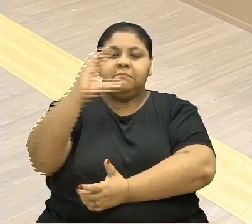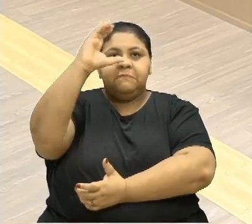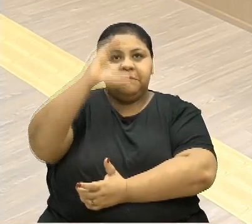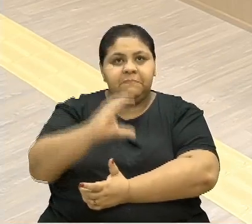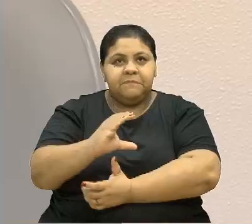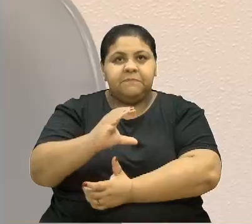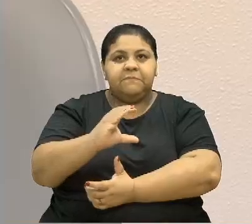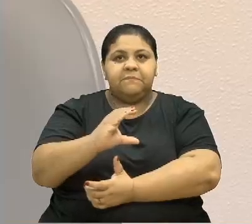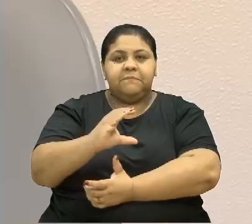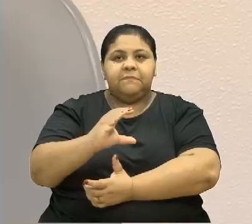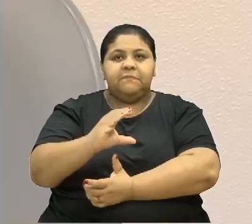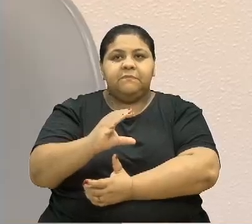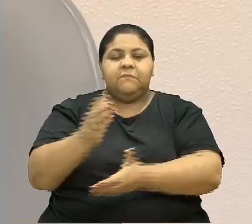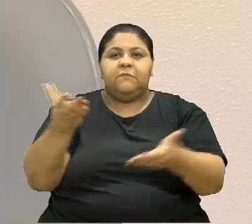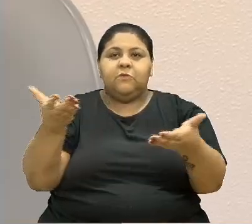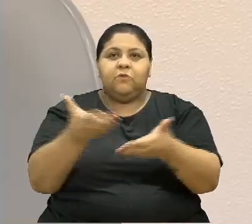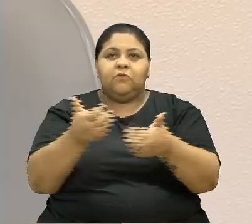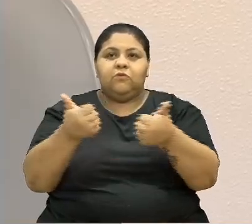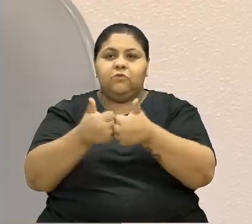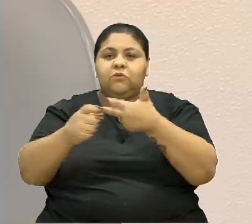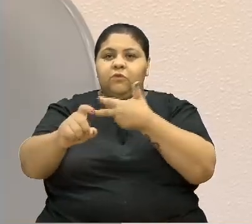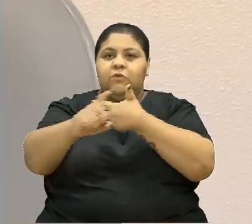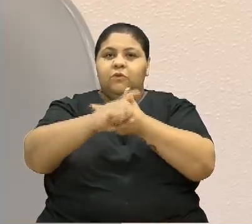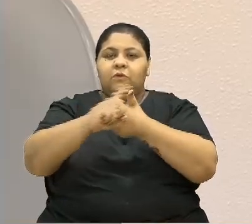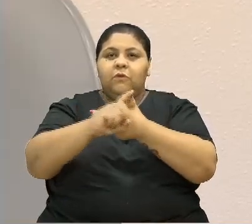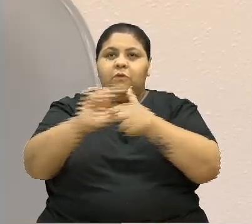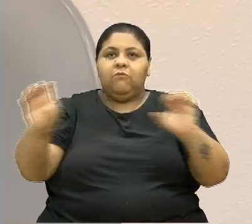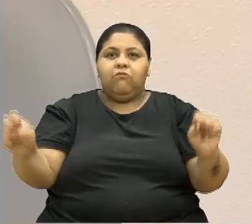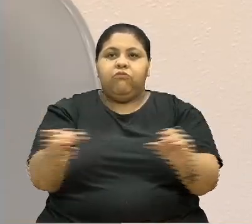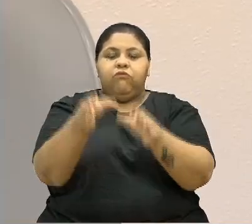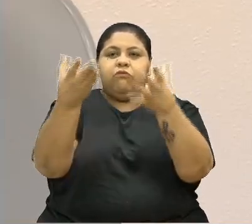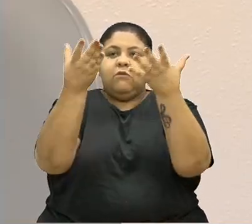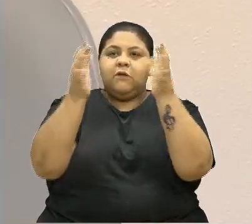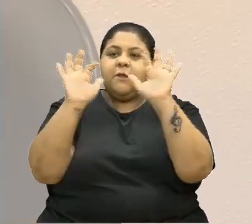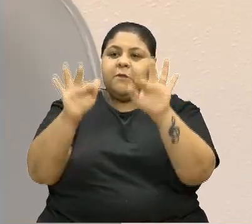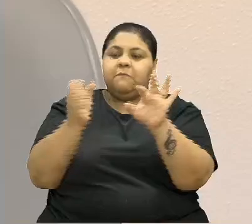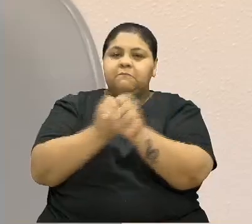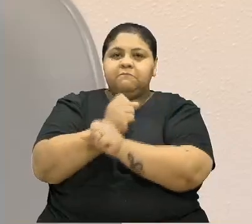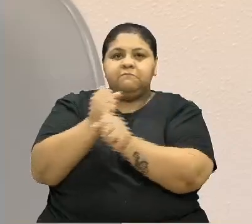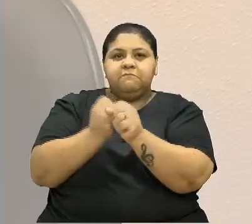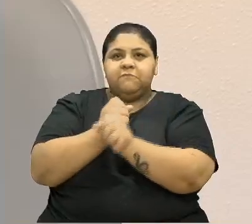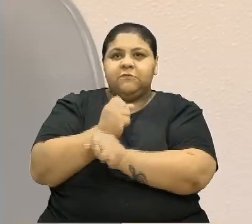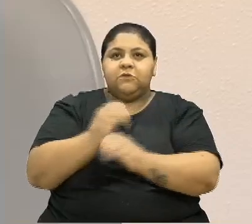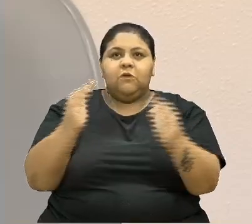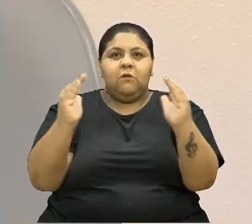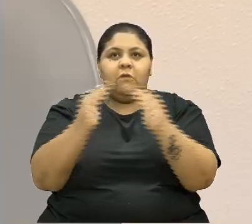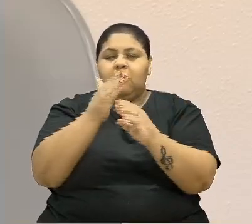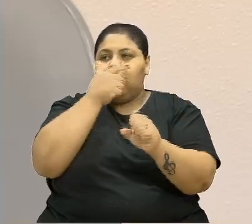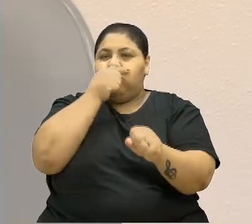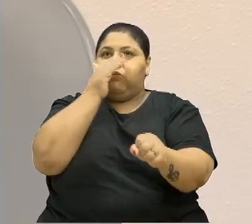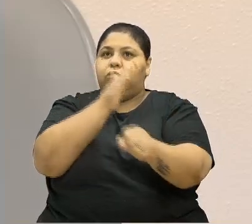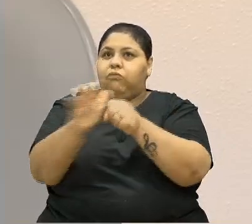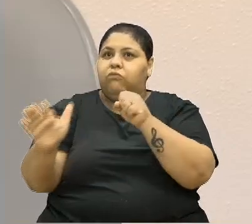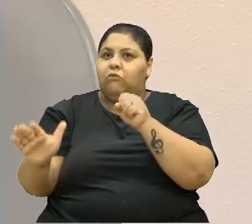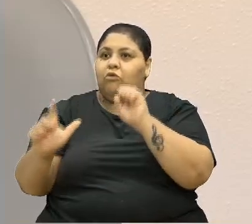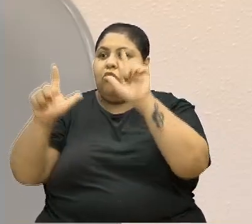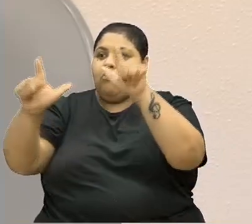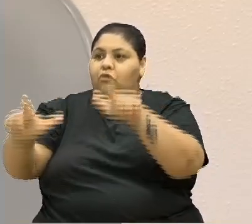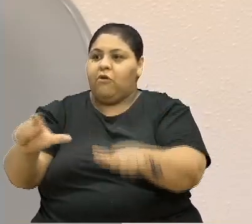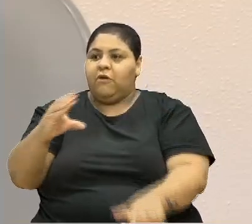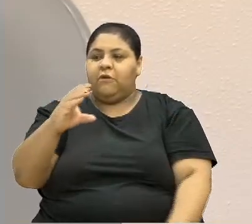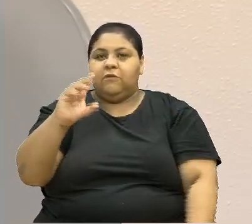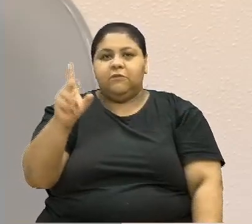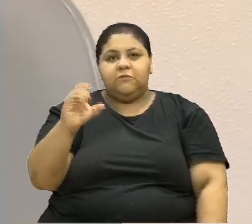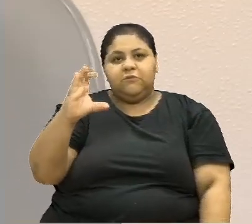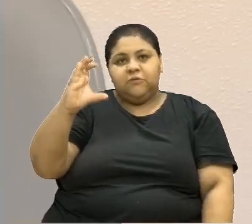ontem, através da executiva, promoveu um evento de final de ano, casa cheia lá no galpão do Chico.